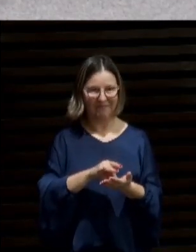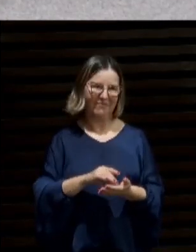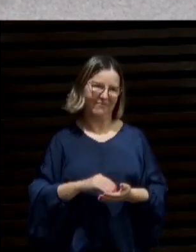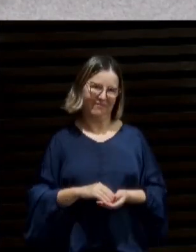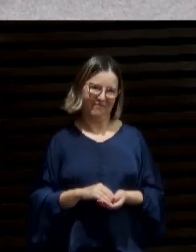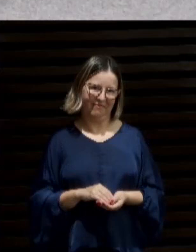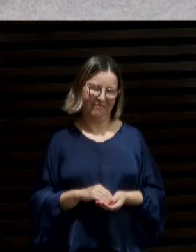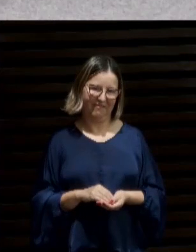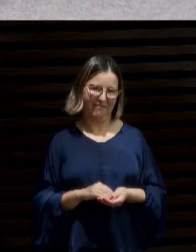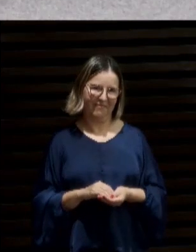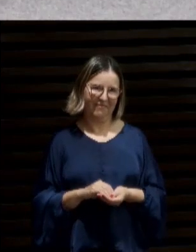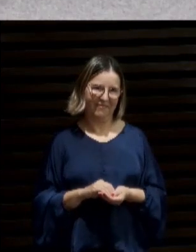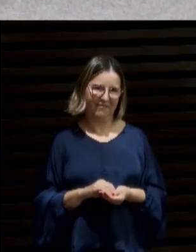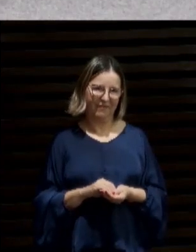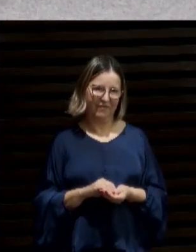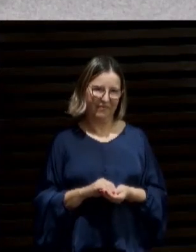É meu.